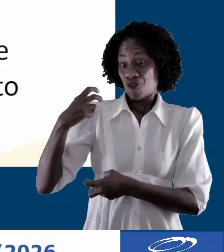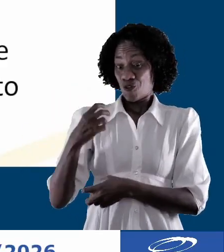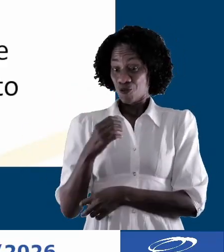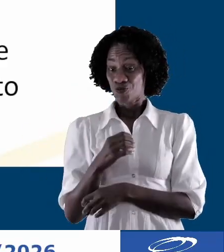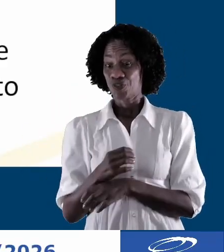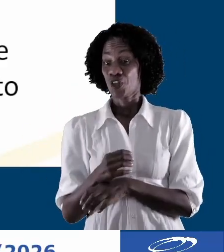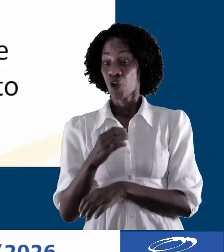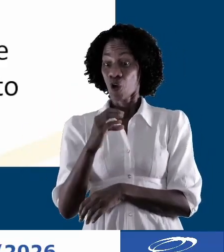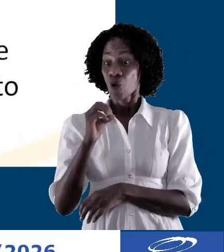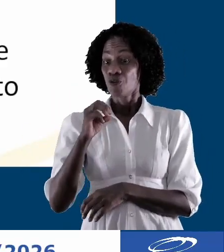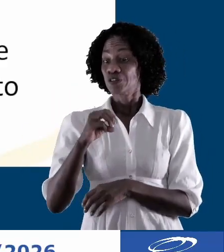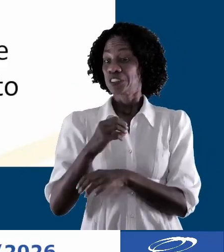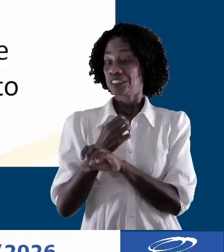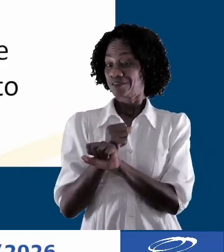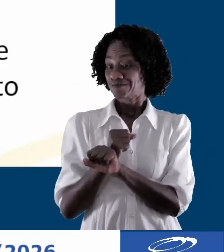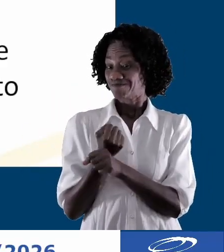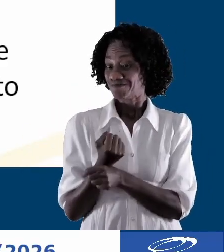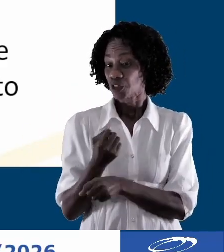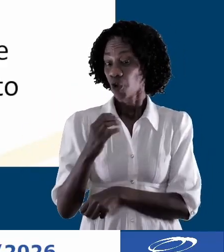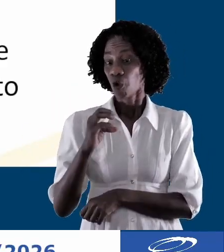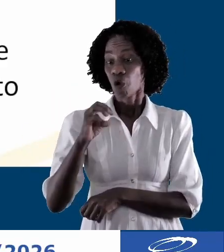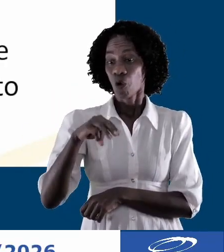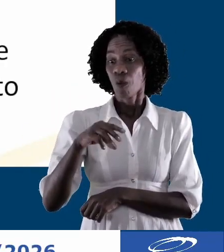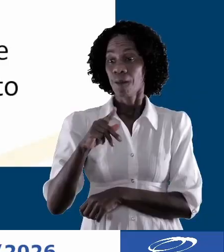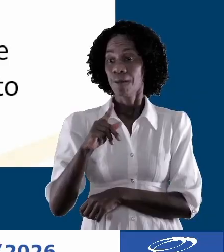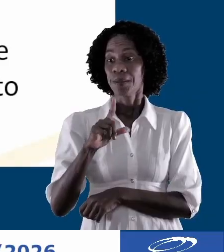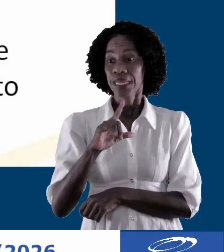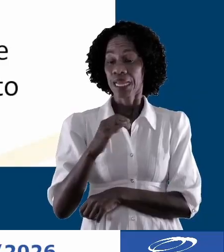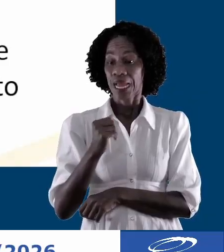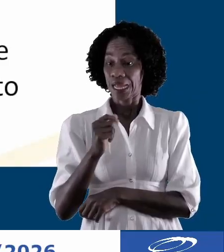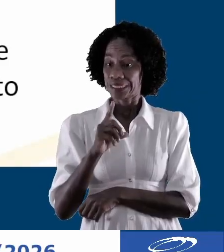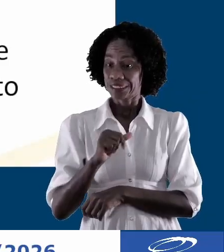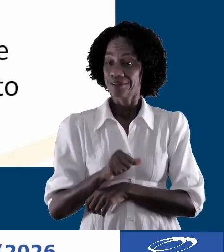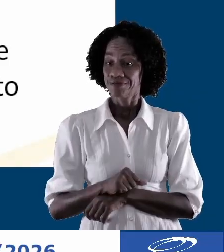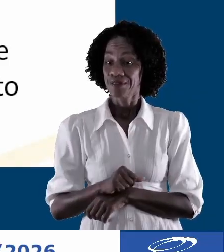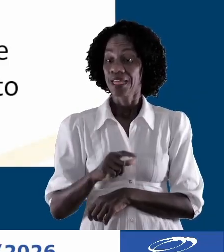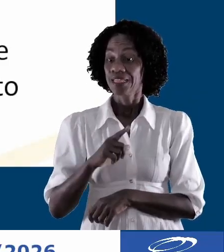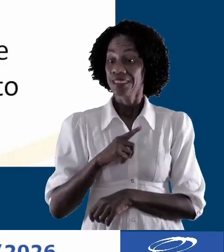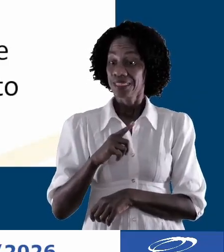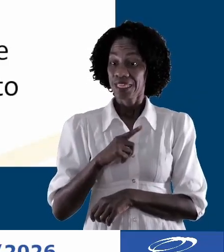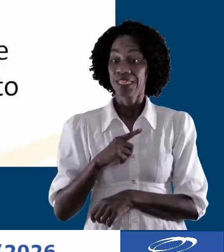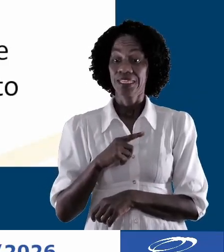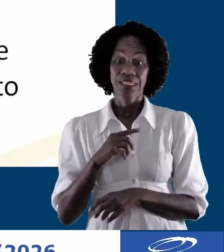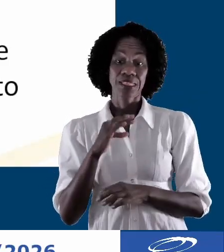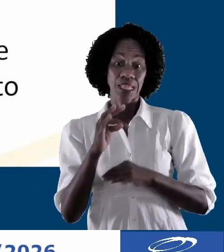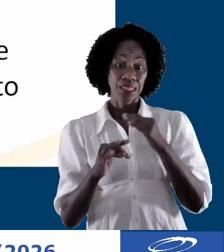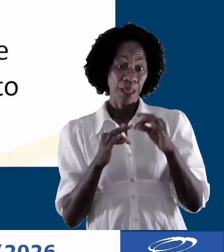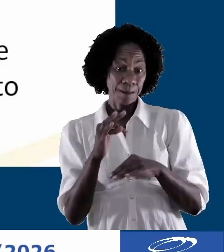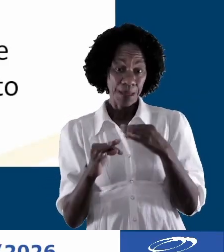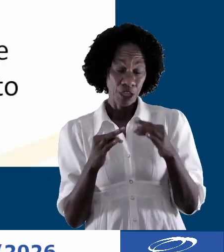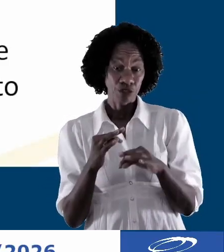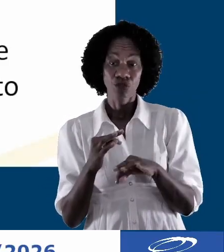associado. A grande maioria das tuberculoses não são complicadas, elas exigem tratamento clínico apenas, mas,